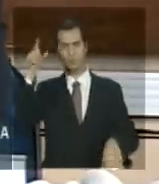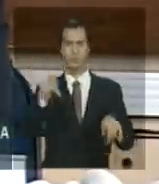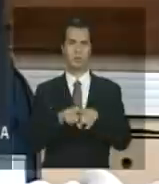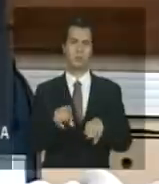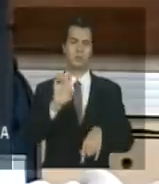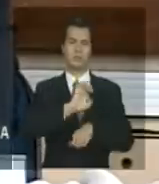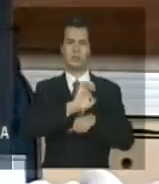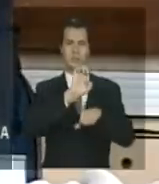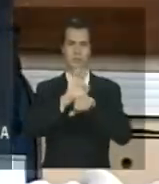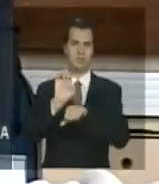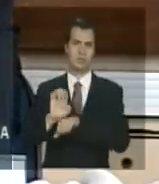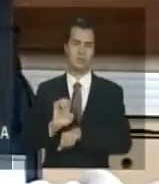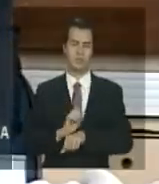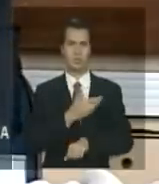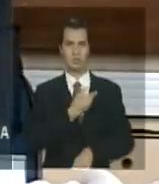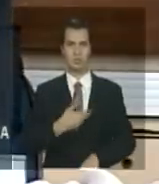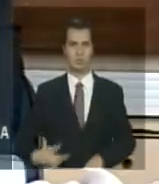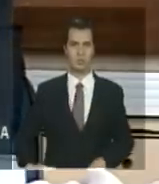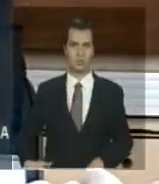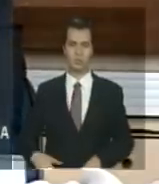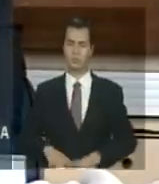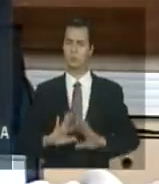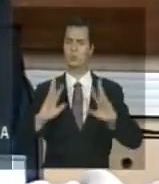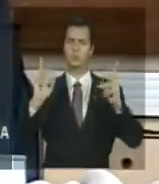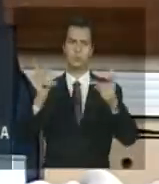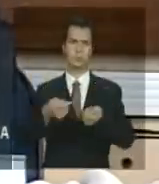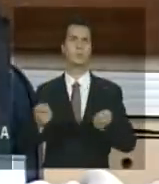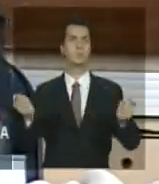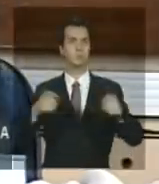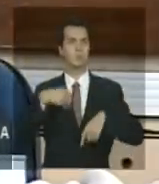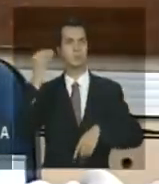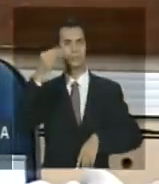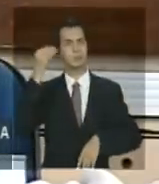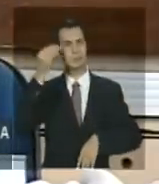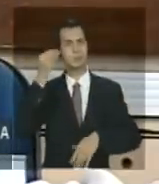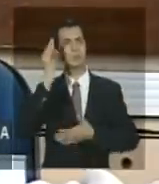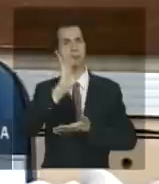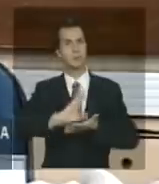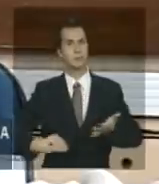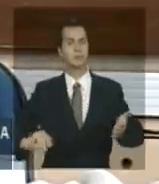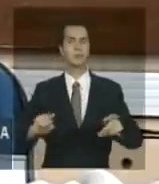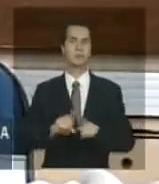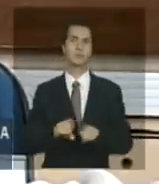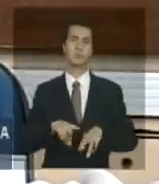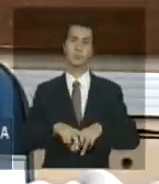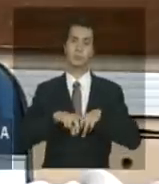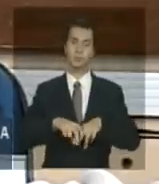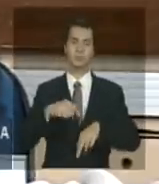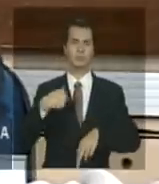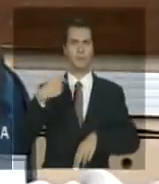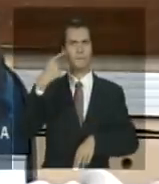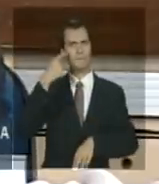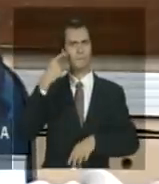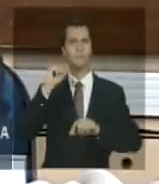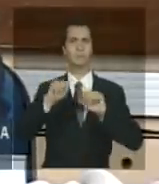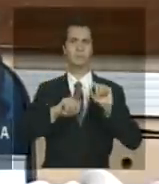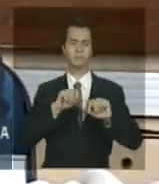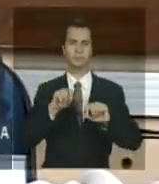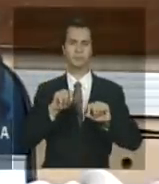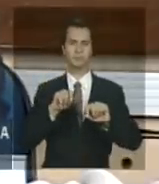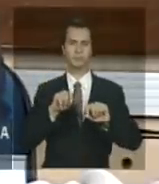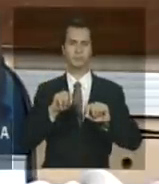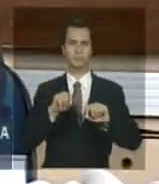também para os demais entes da federação. Então, por essas razões todas, é que eu considero que